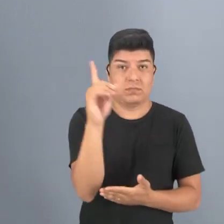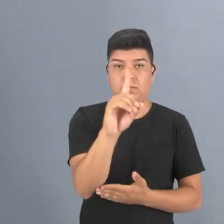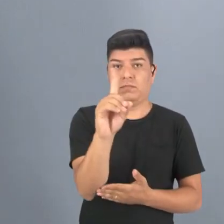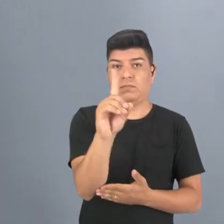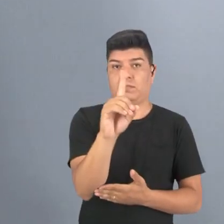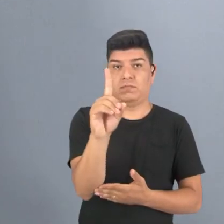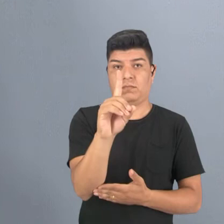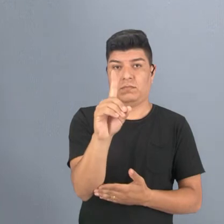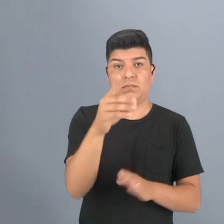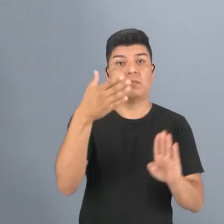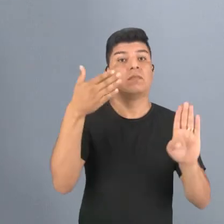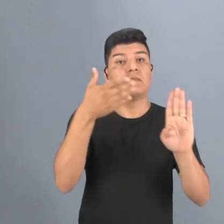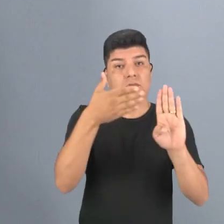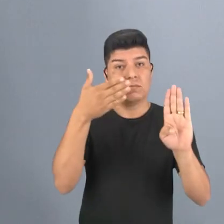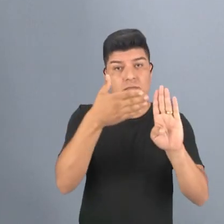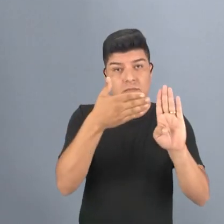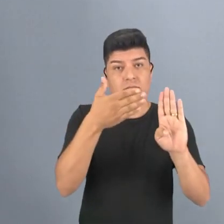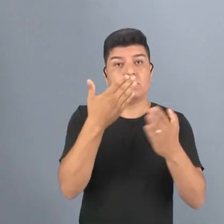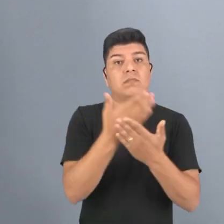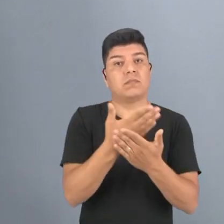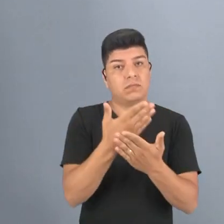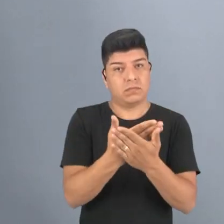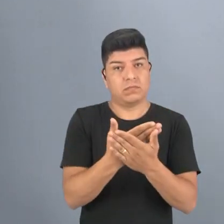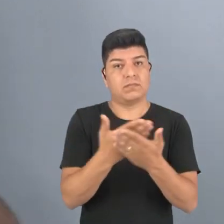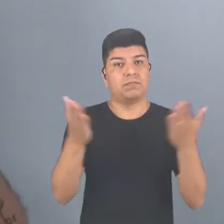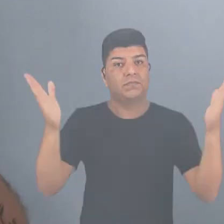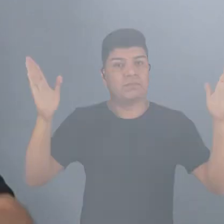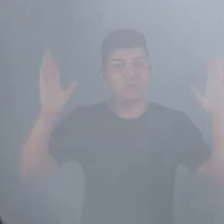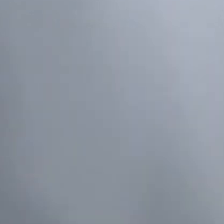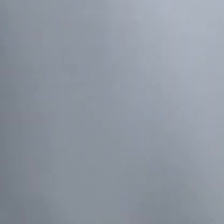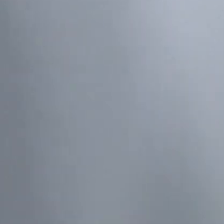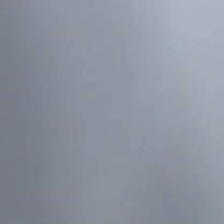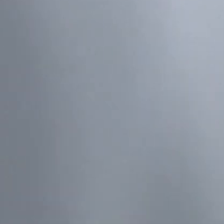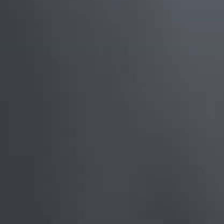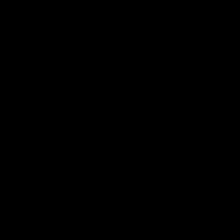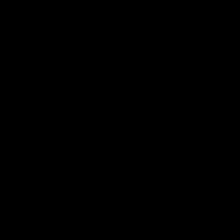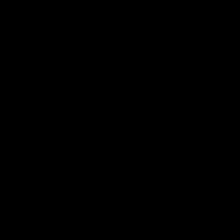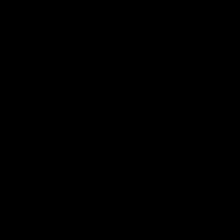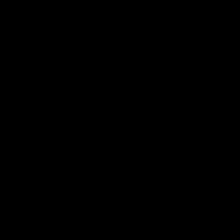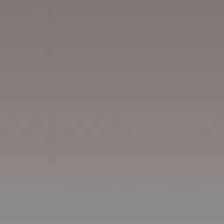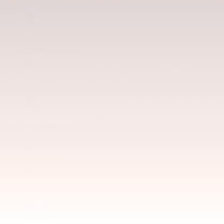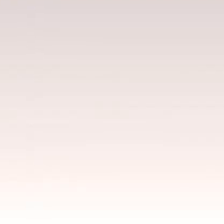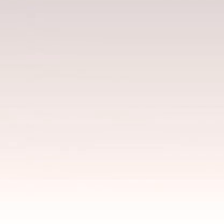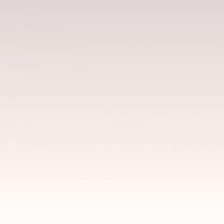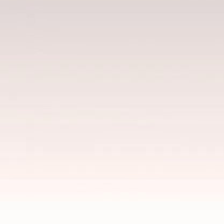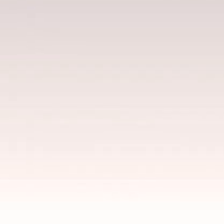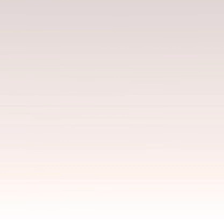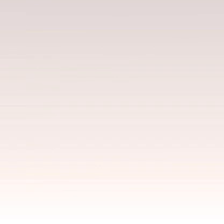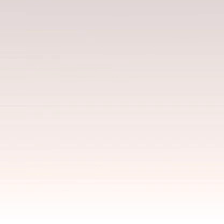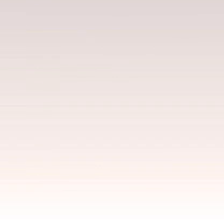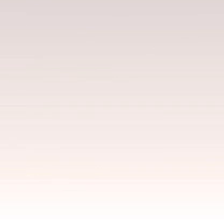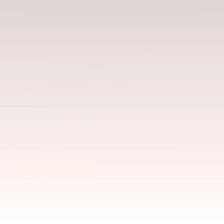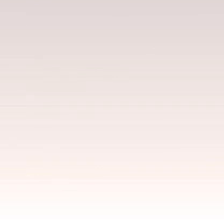viu? Não esqueçam de acessar as nossas aulas. Até mais, crianças. Tchau, tchau.